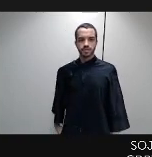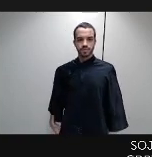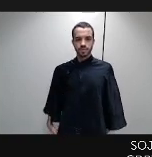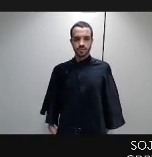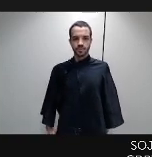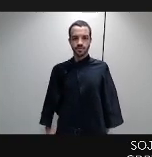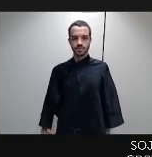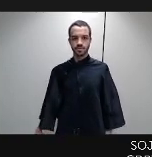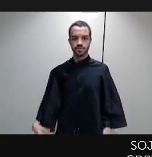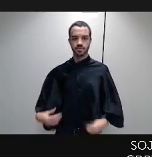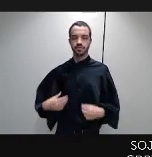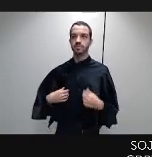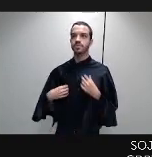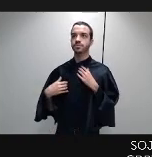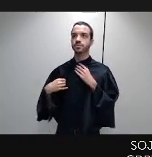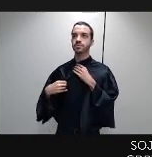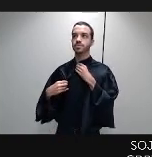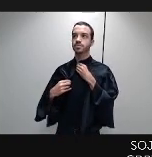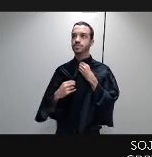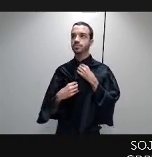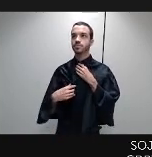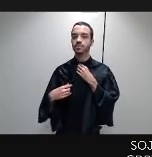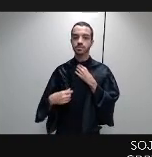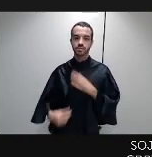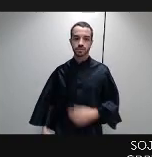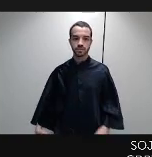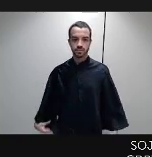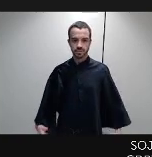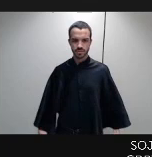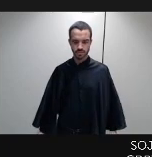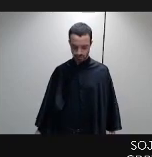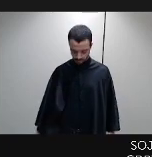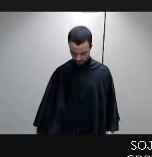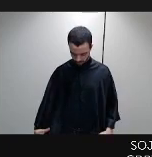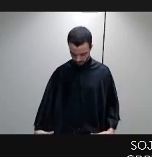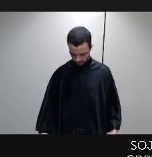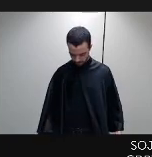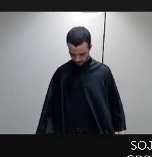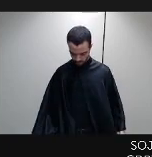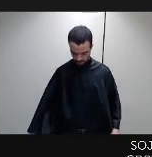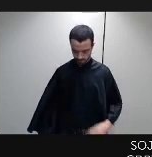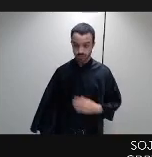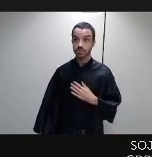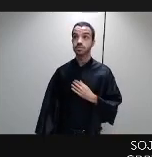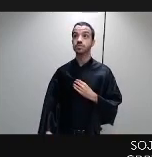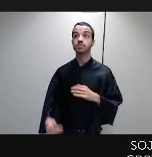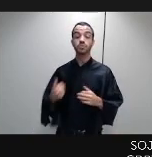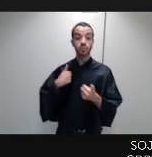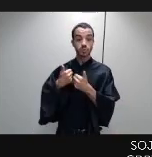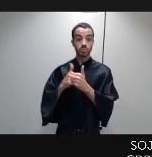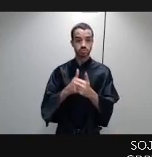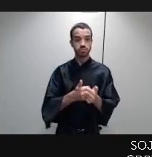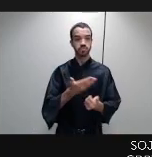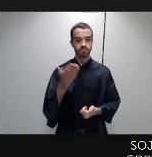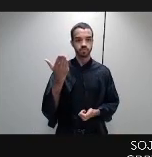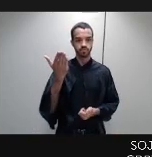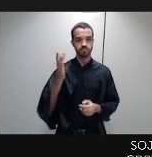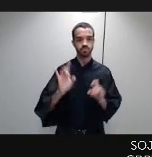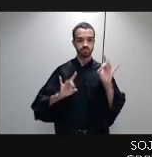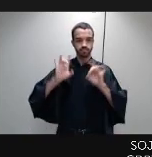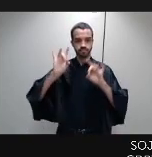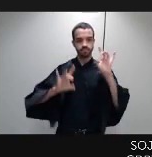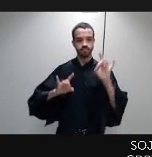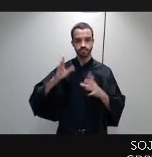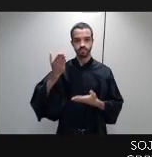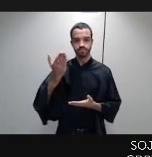somos instantes depois é só acompanhando as excelência os demais